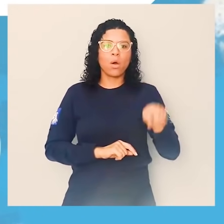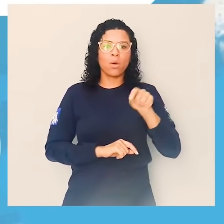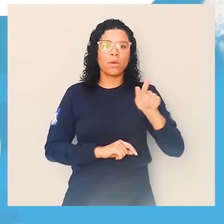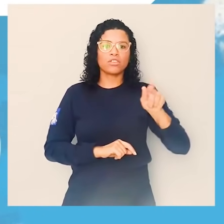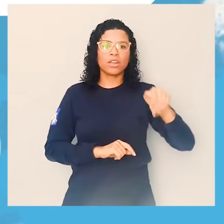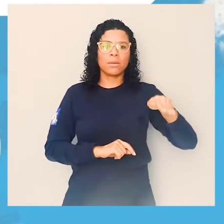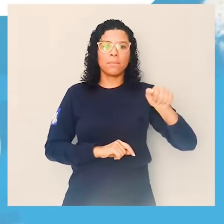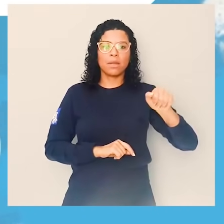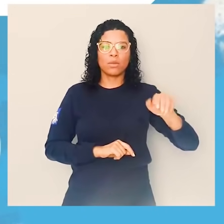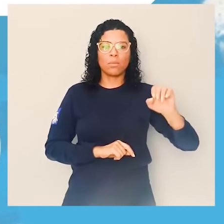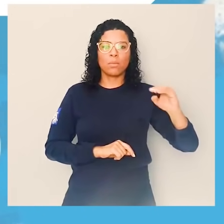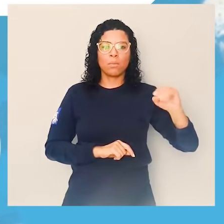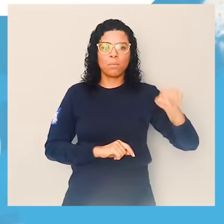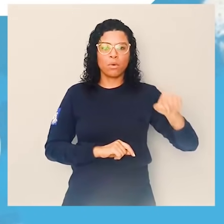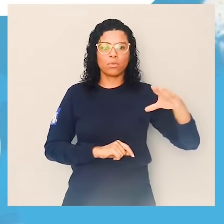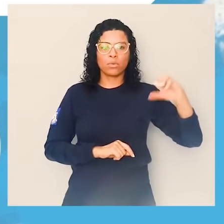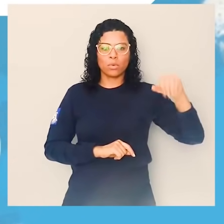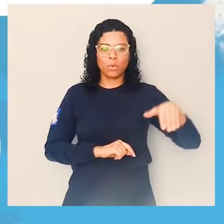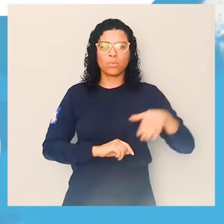2021@gmail.com.